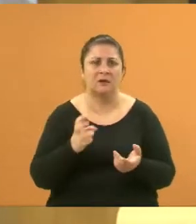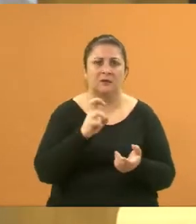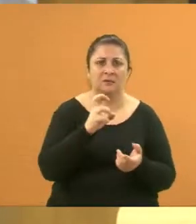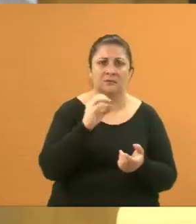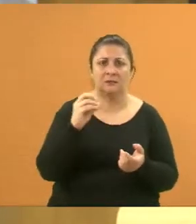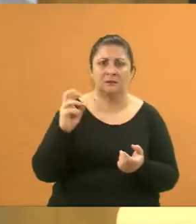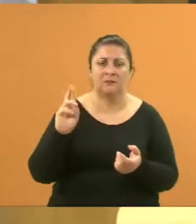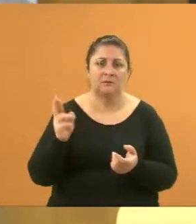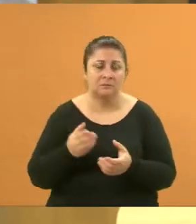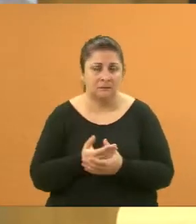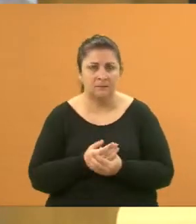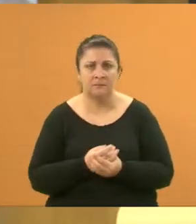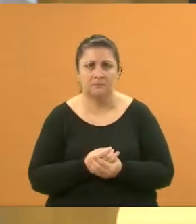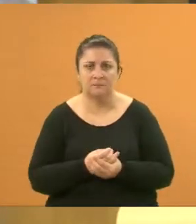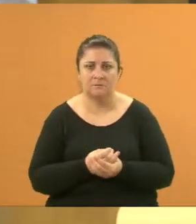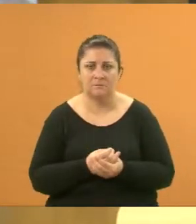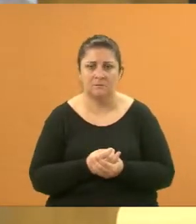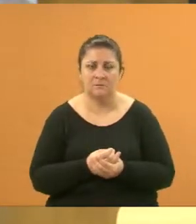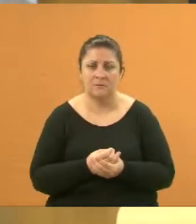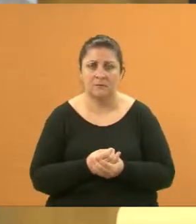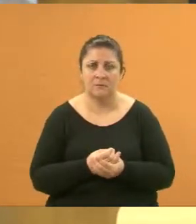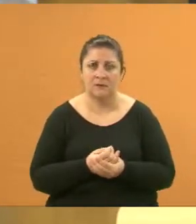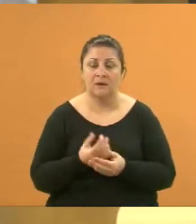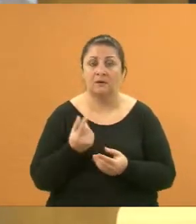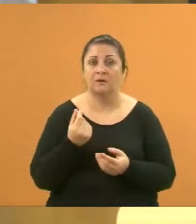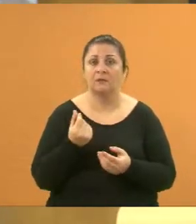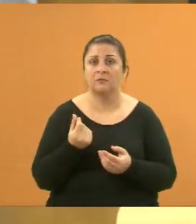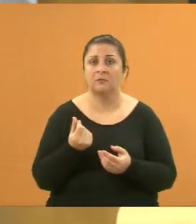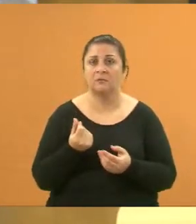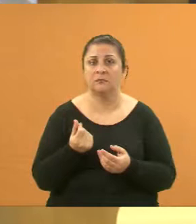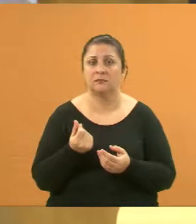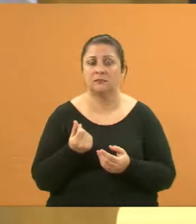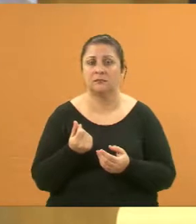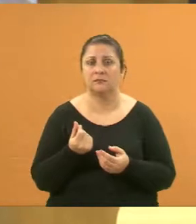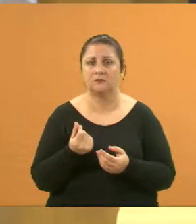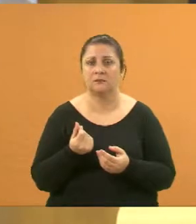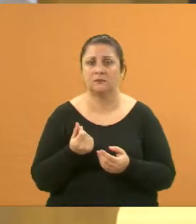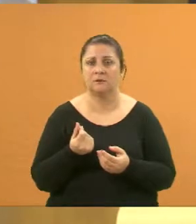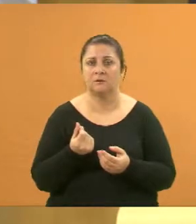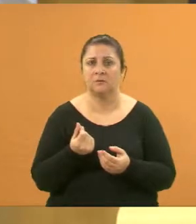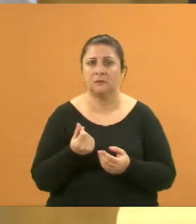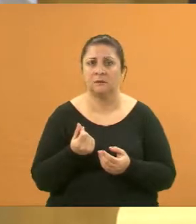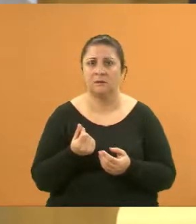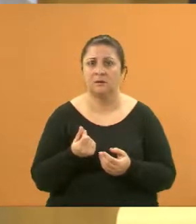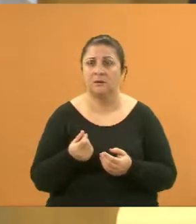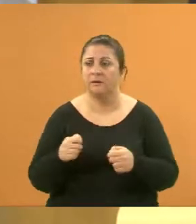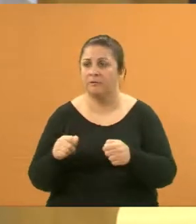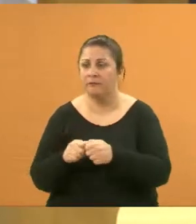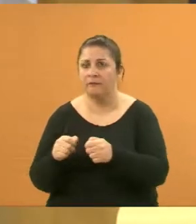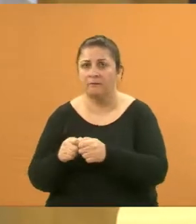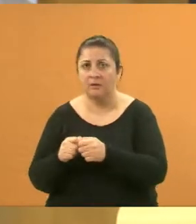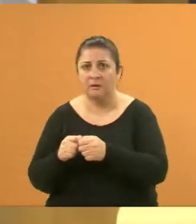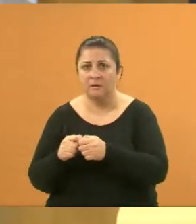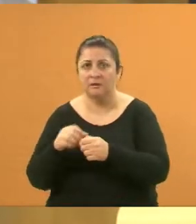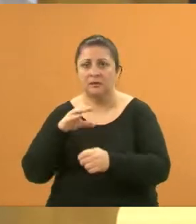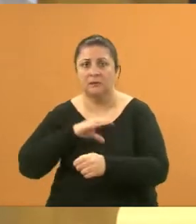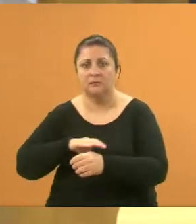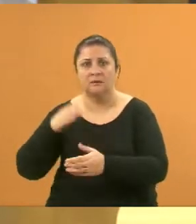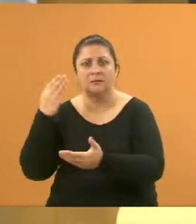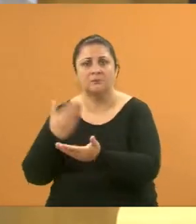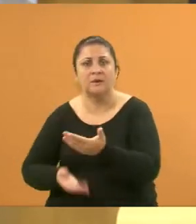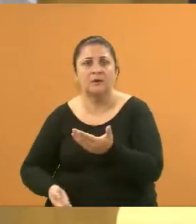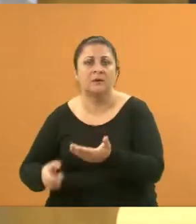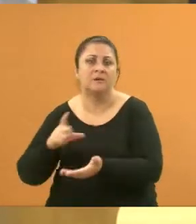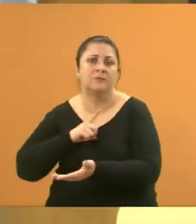reais. Valores esse que dão prejuízo para o município